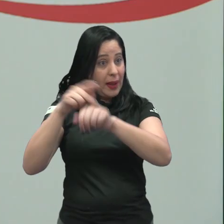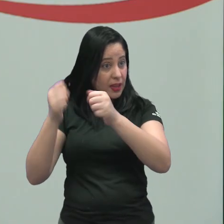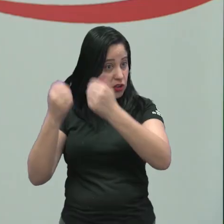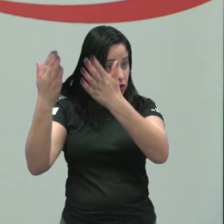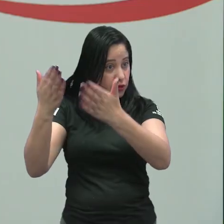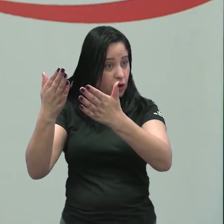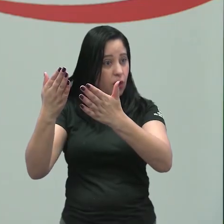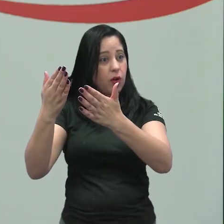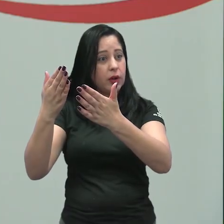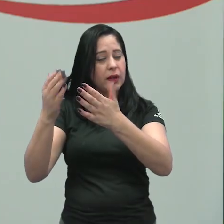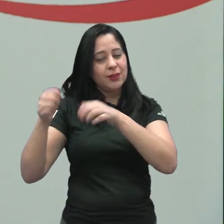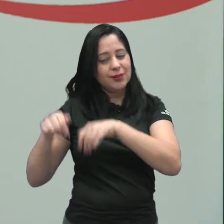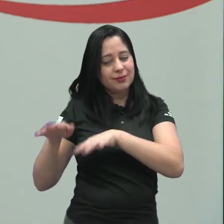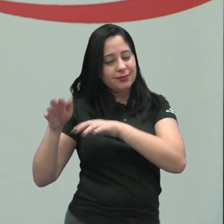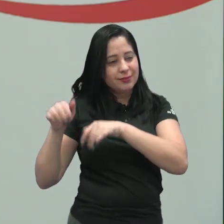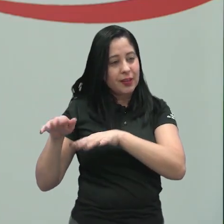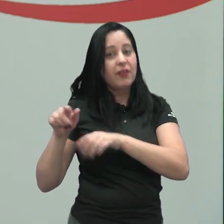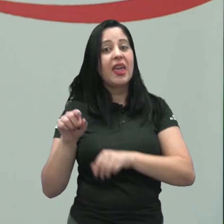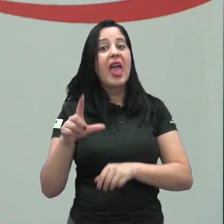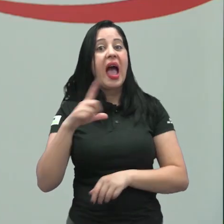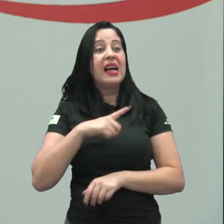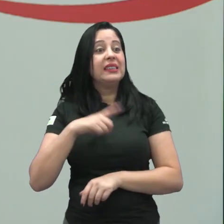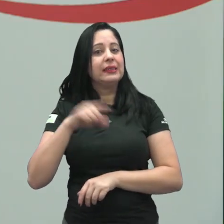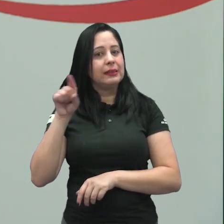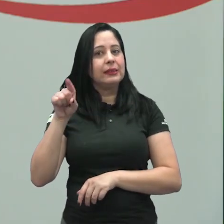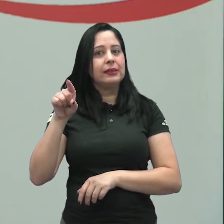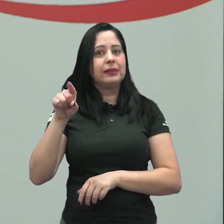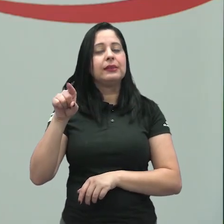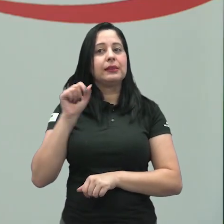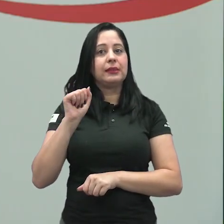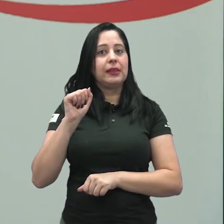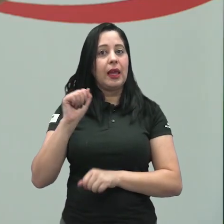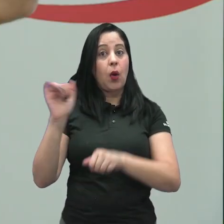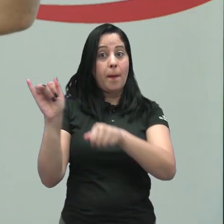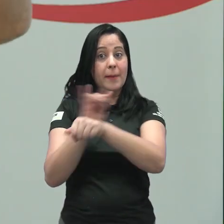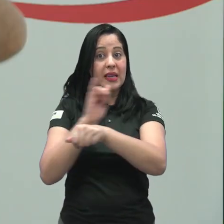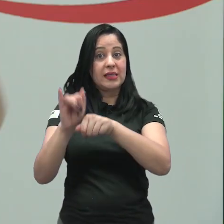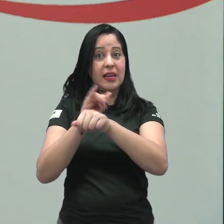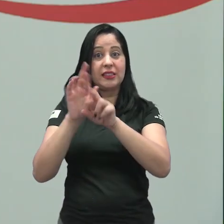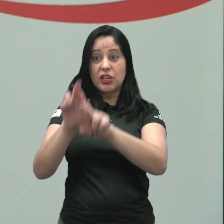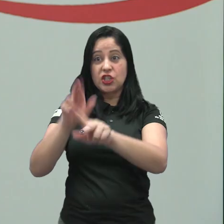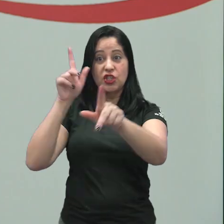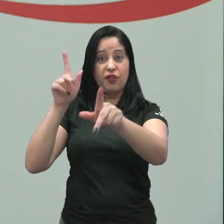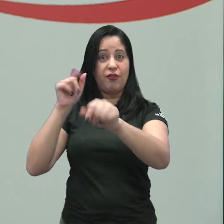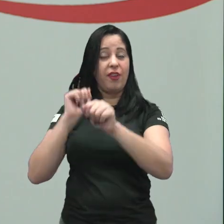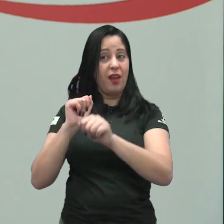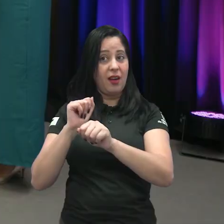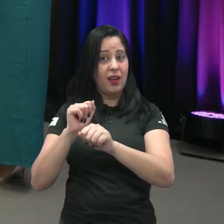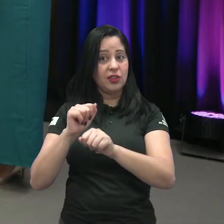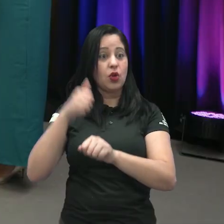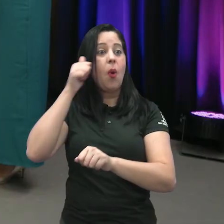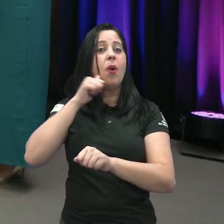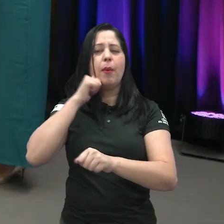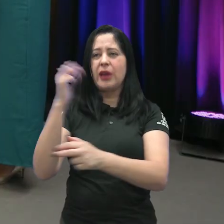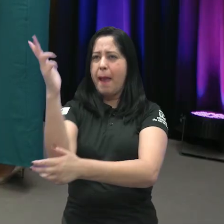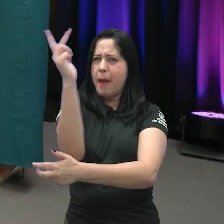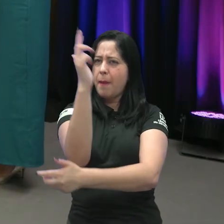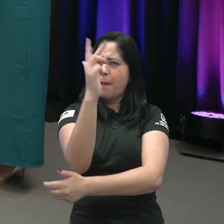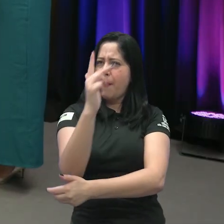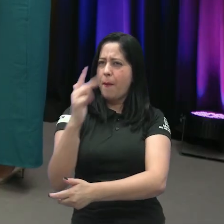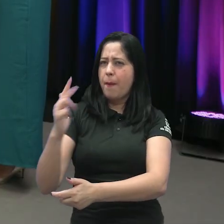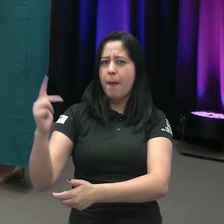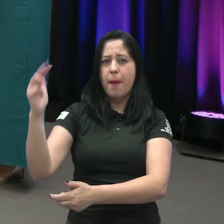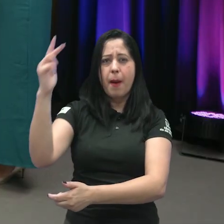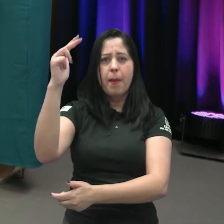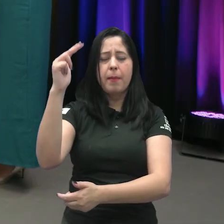que acaba com a pessoa mesmo, né? Faz o pescoço lá em cima, coloca nuvem no pescoço, como se fosse uma montanha, sabe?